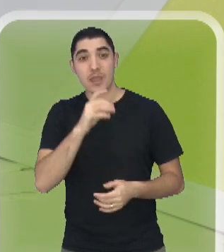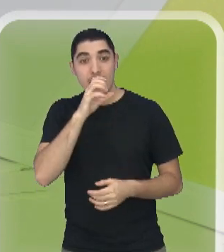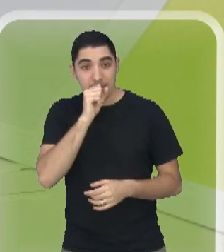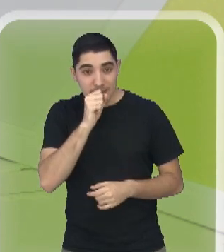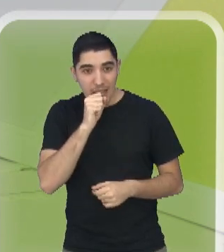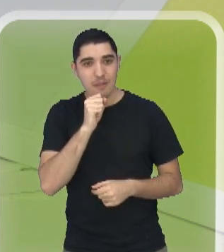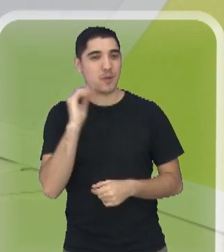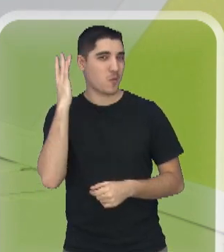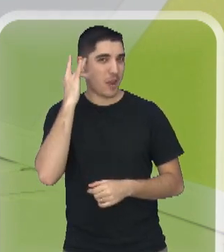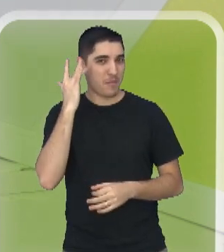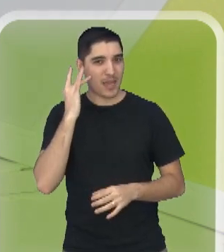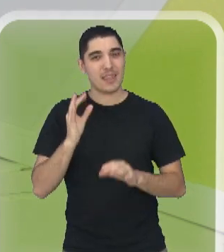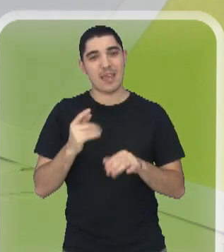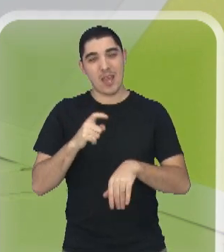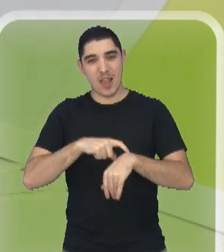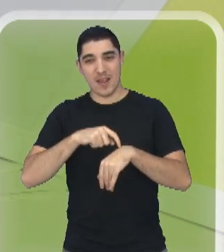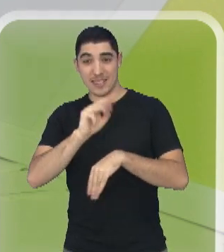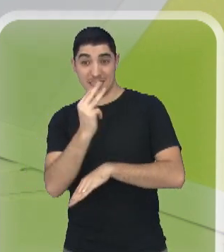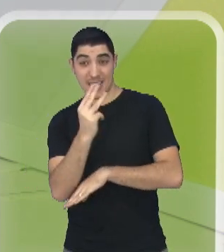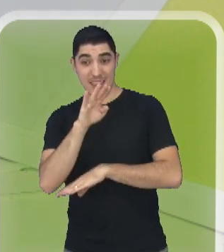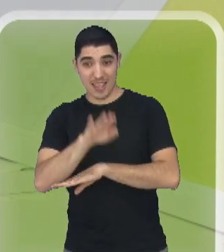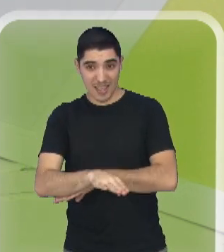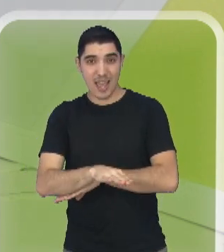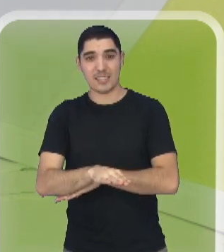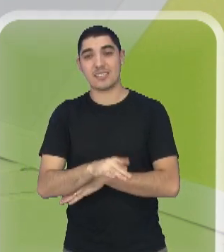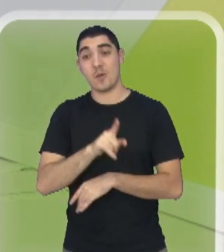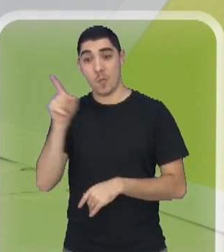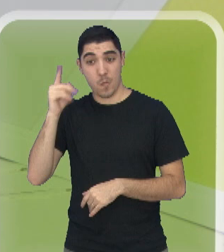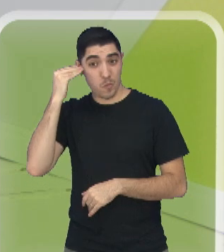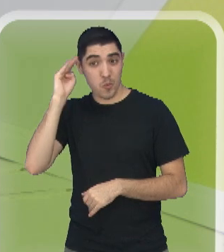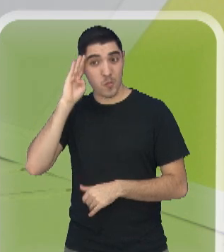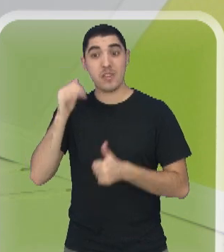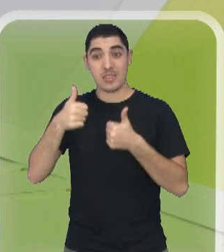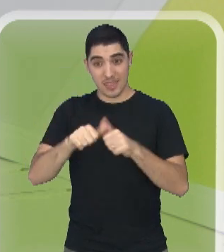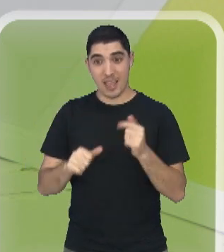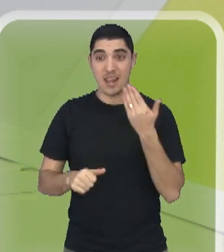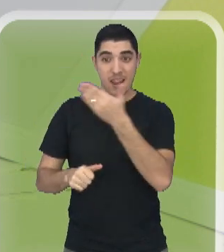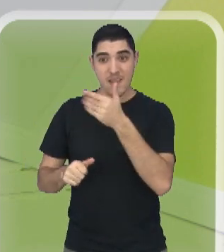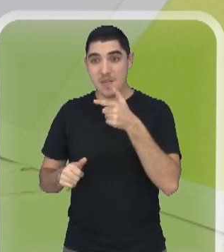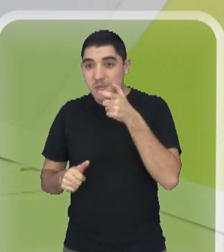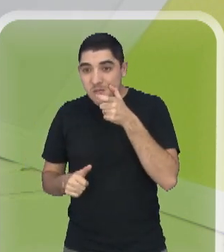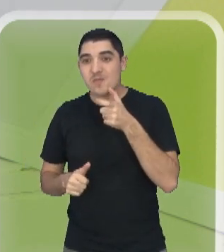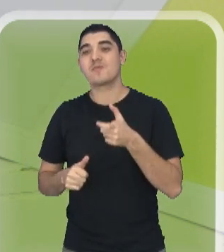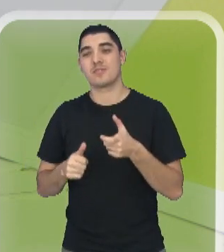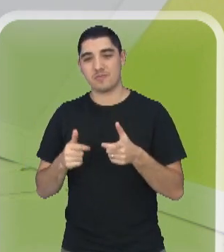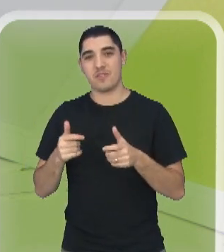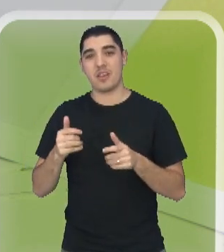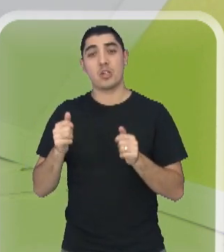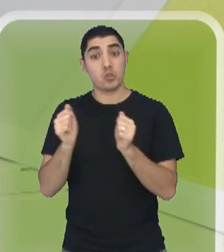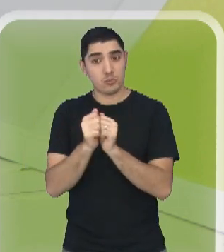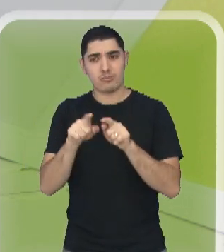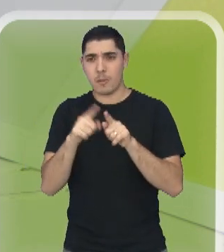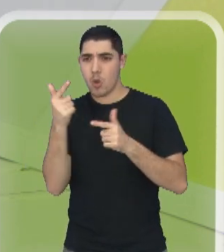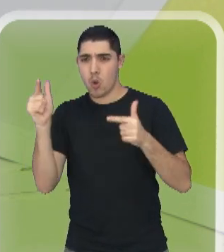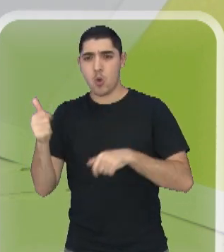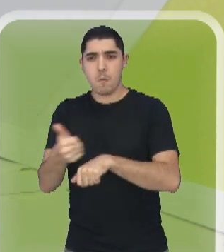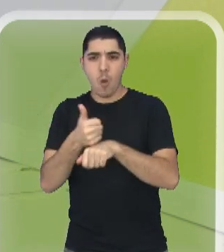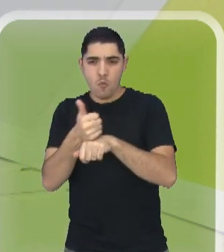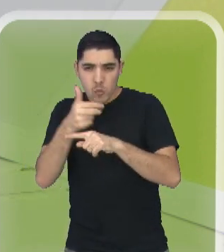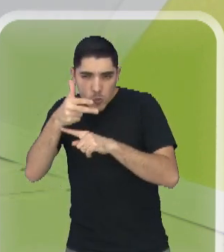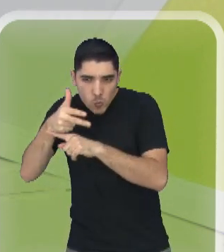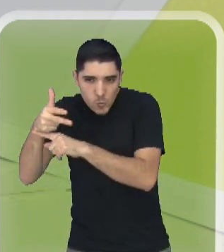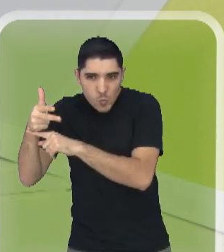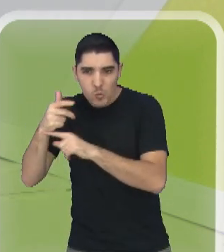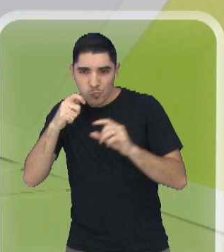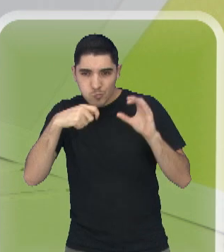como amanhã, 15 horas, na Arena Capivari. O Brunão estará lá e vai trazer todos os detalhes. Teremos vários cinegrafistas, aqui é um show de imagem pra vocês.